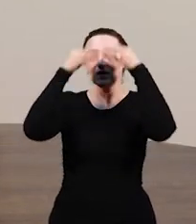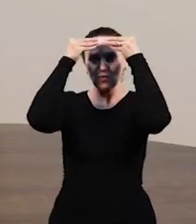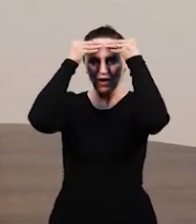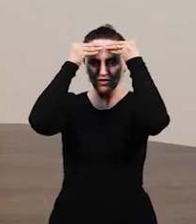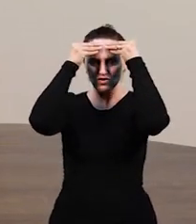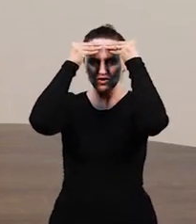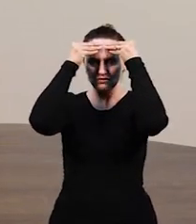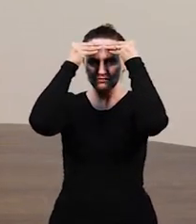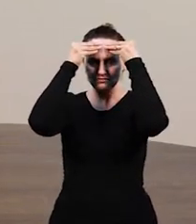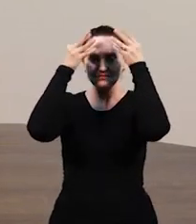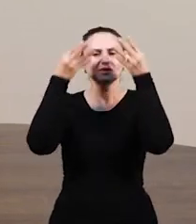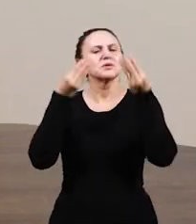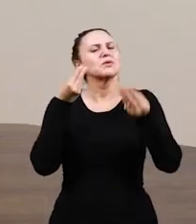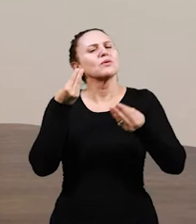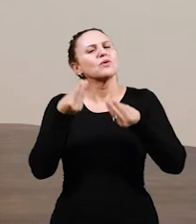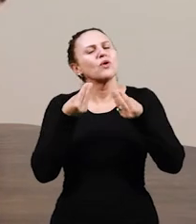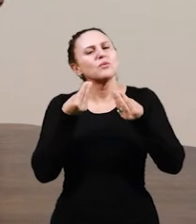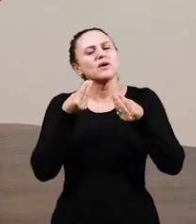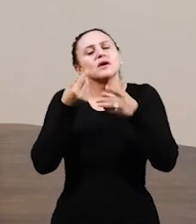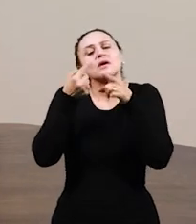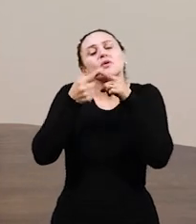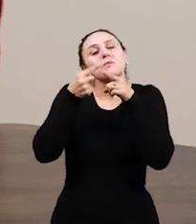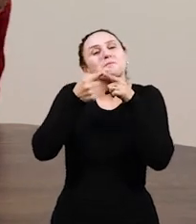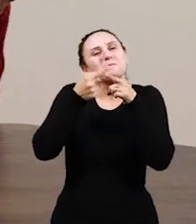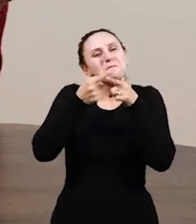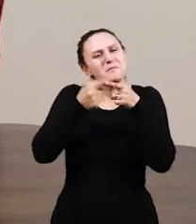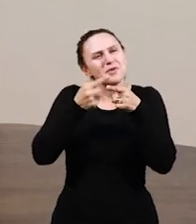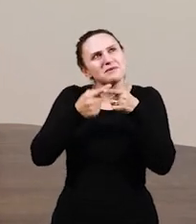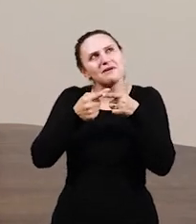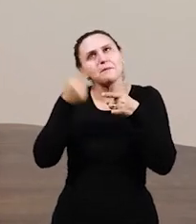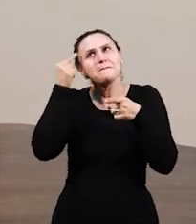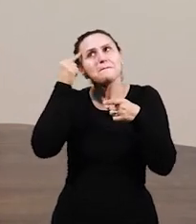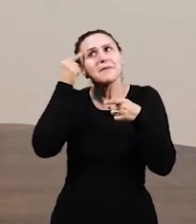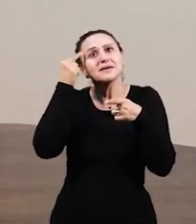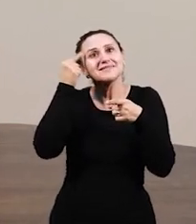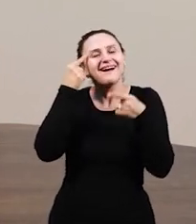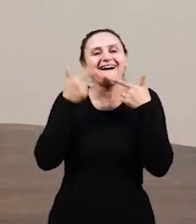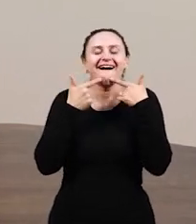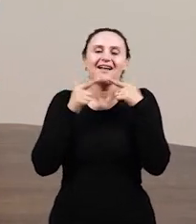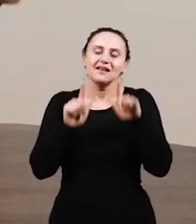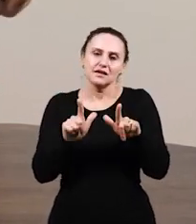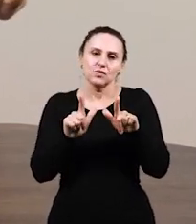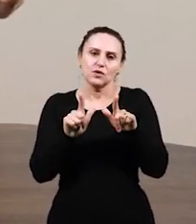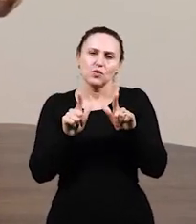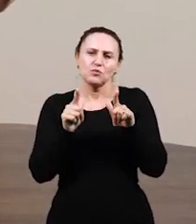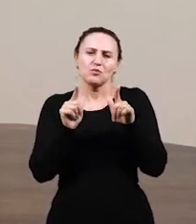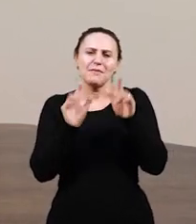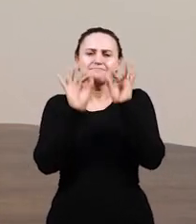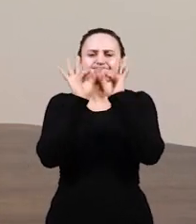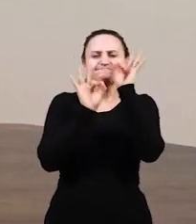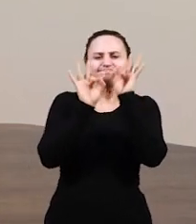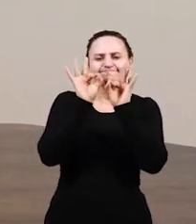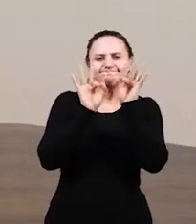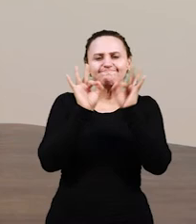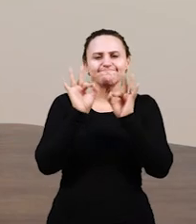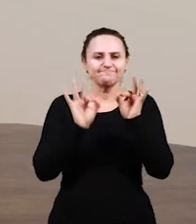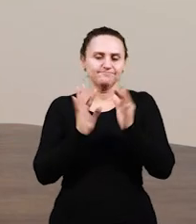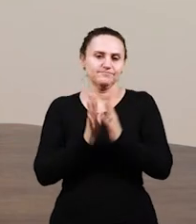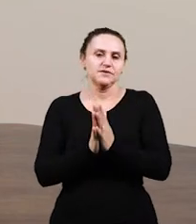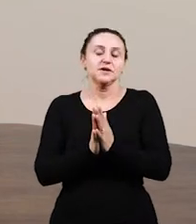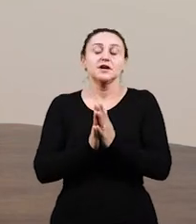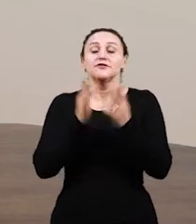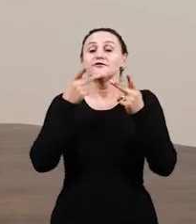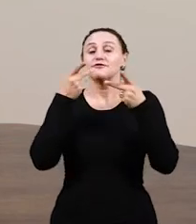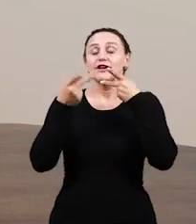por fim Quais que são a as consequências teóricas de pensar a língua como estrutura quando